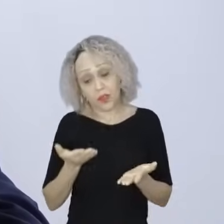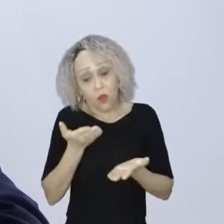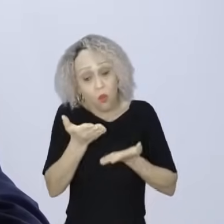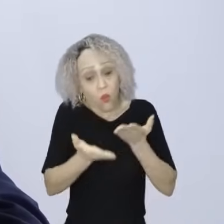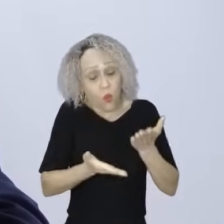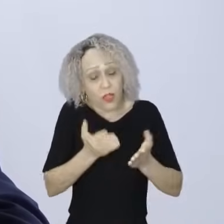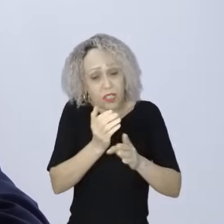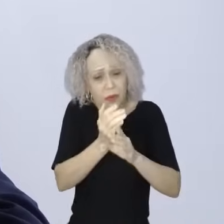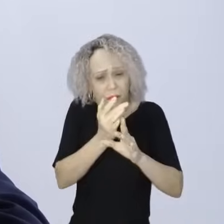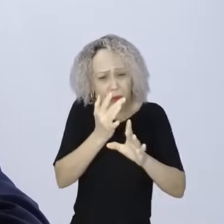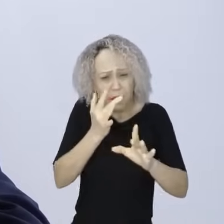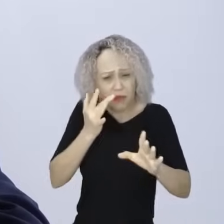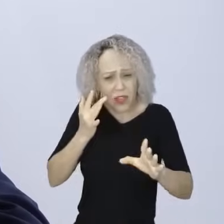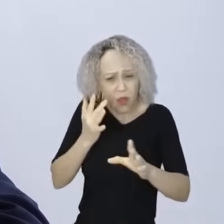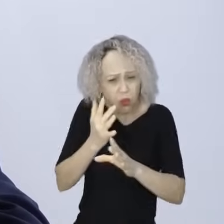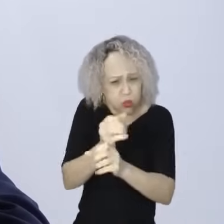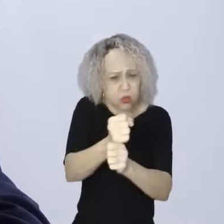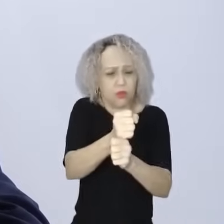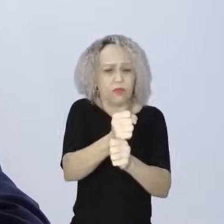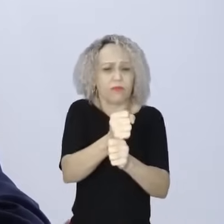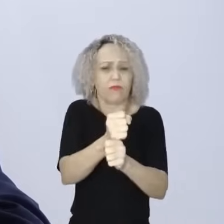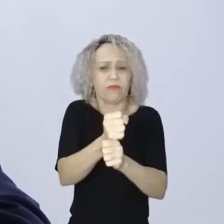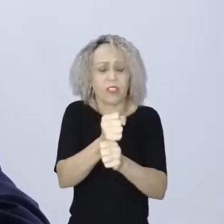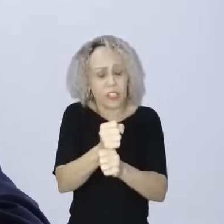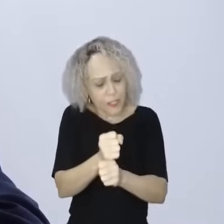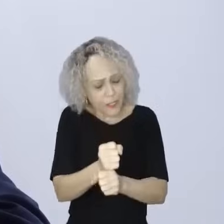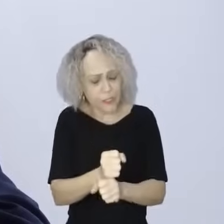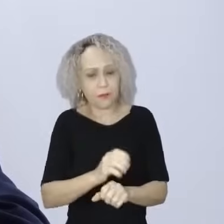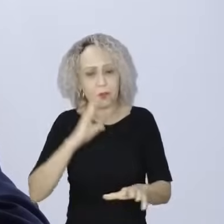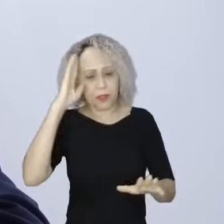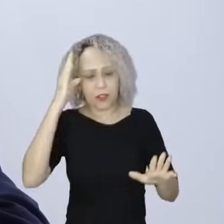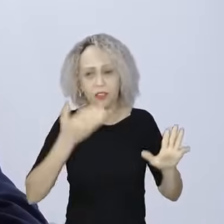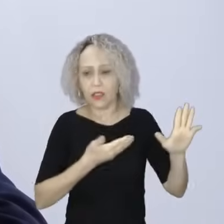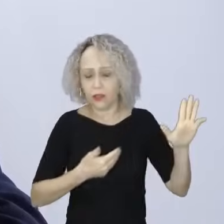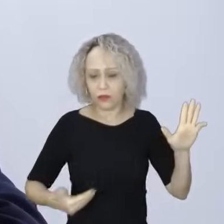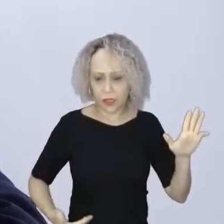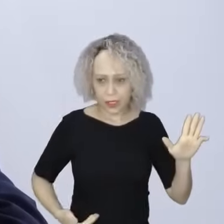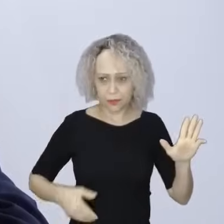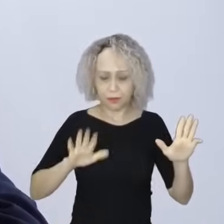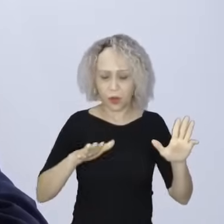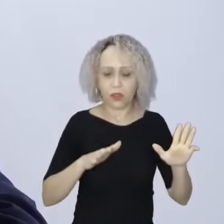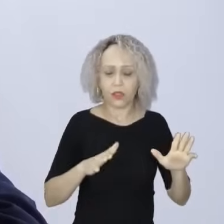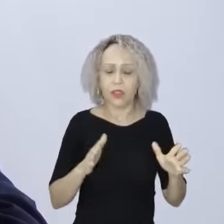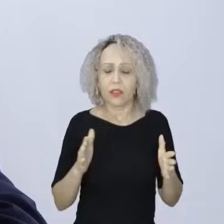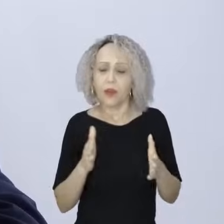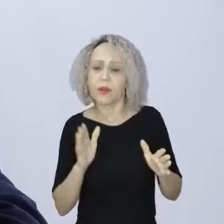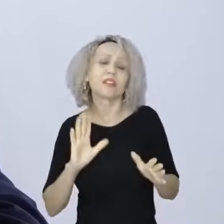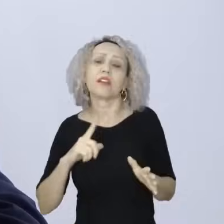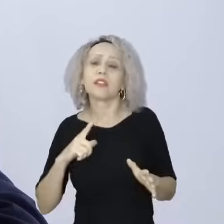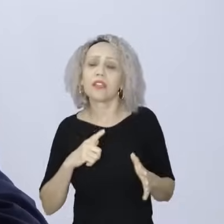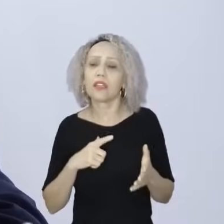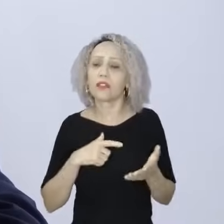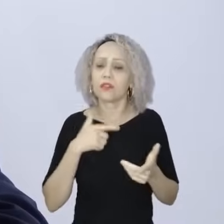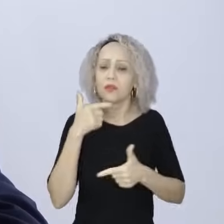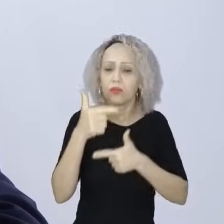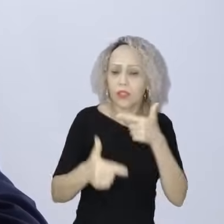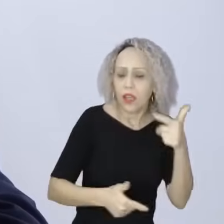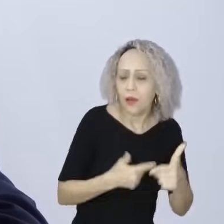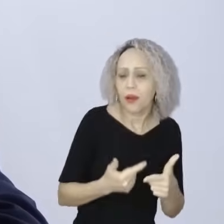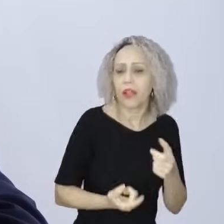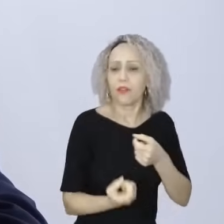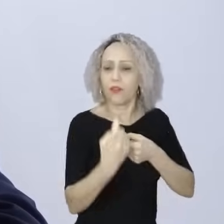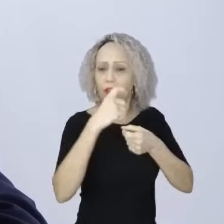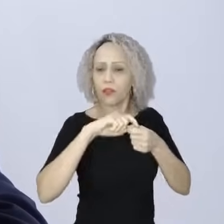do povo e tem investimentos nessa área. Nesse primeiro momento já foram feitas ações de recuperação dos programas como Mais